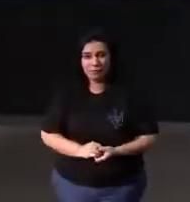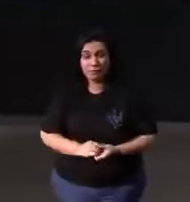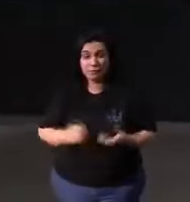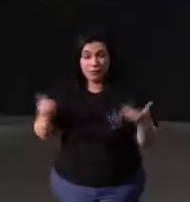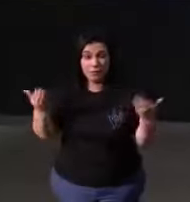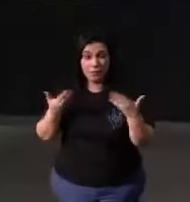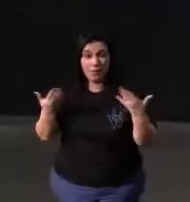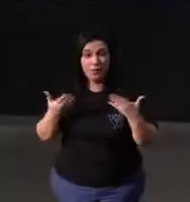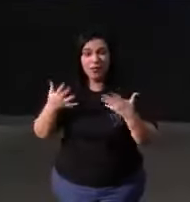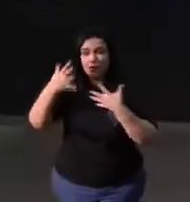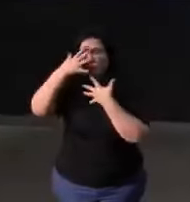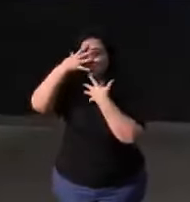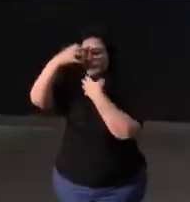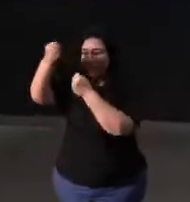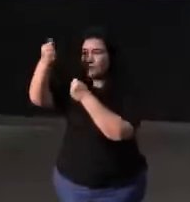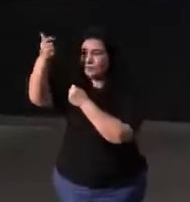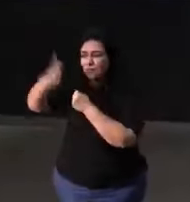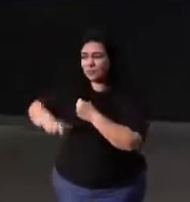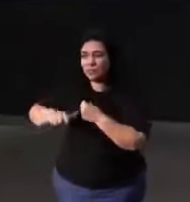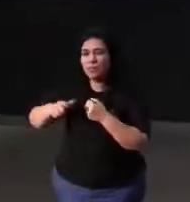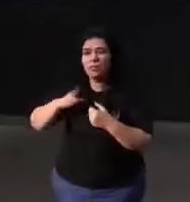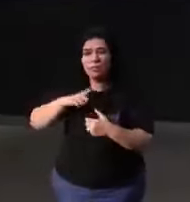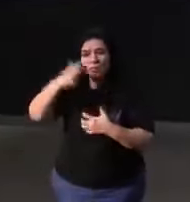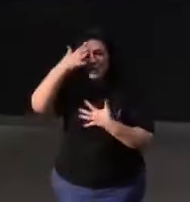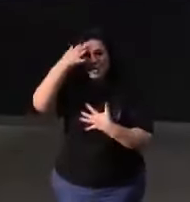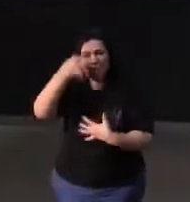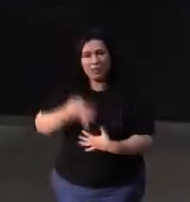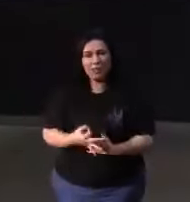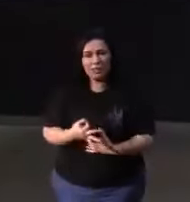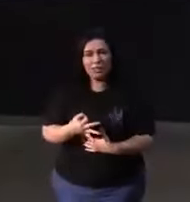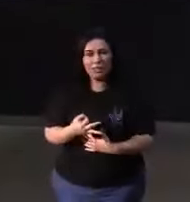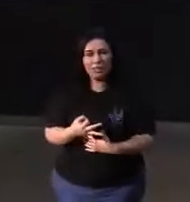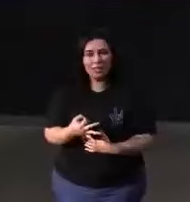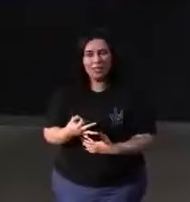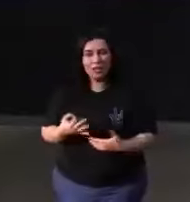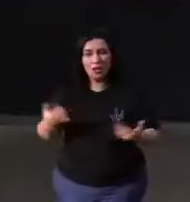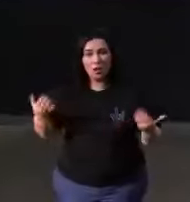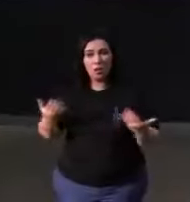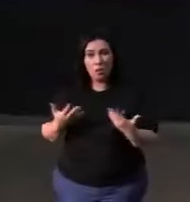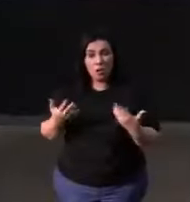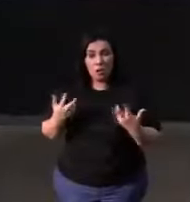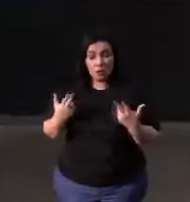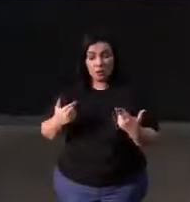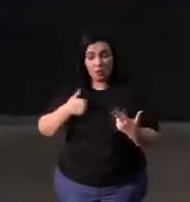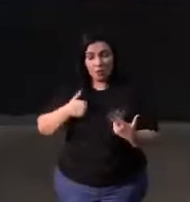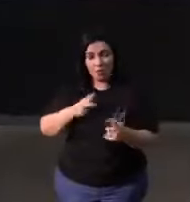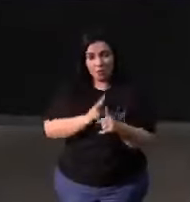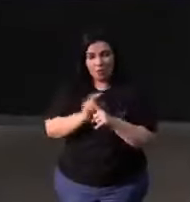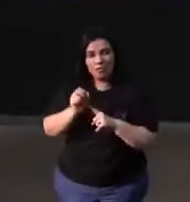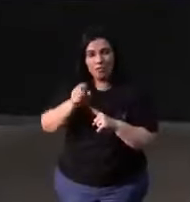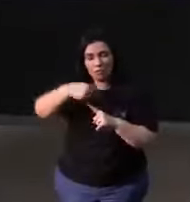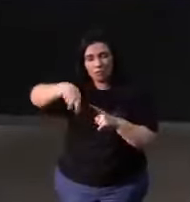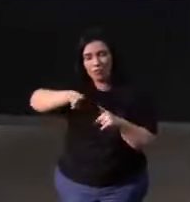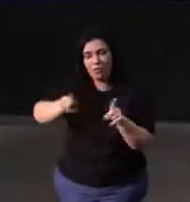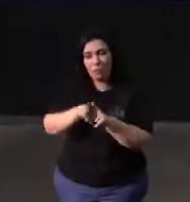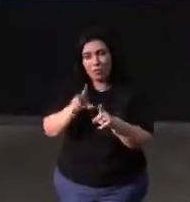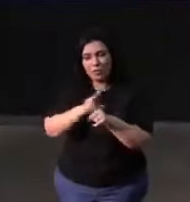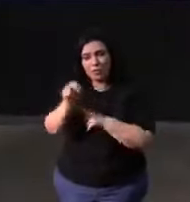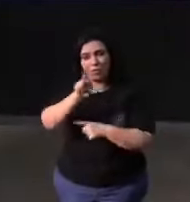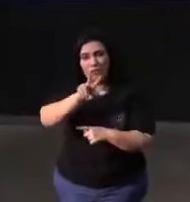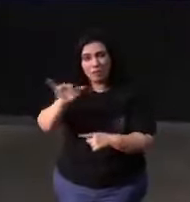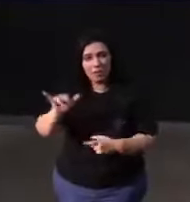fé em Jesus Cristo de Nazaré. E eu tenho certeza, meu irmão, assim como eu venci, você vai vencer